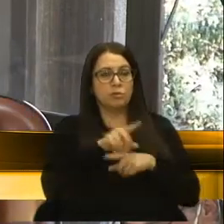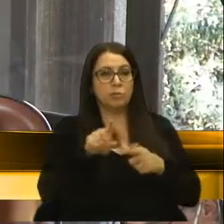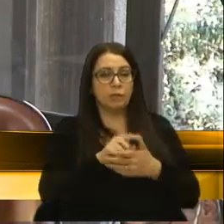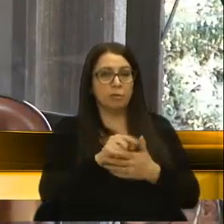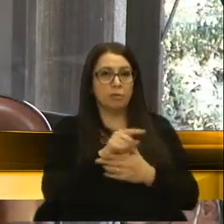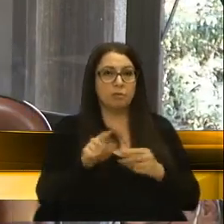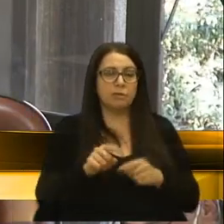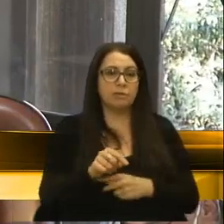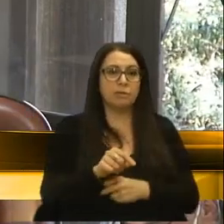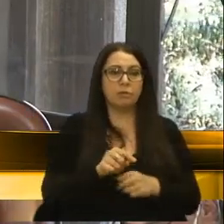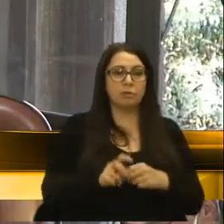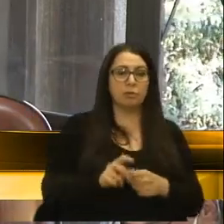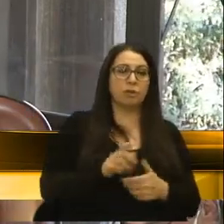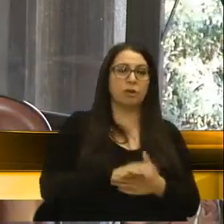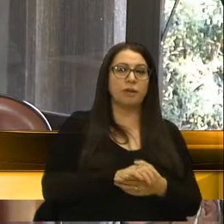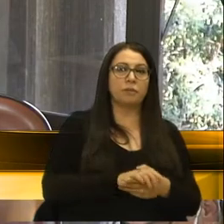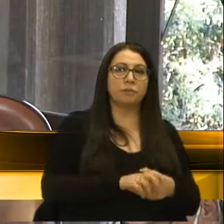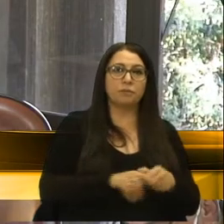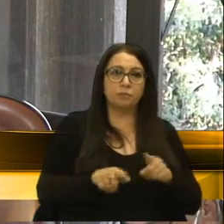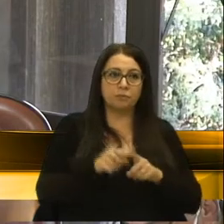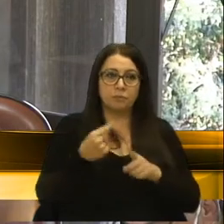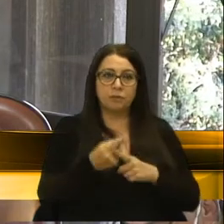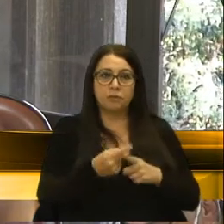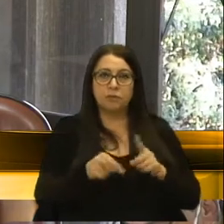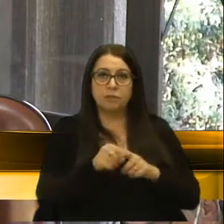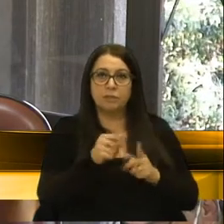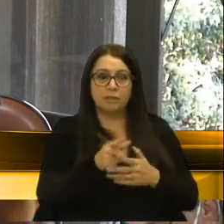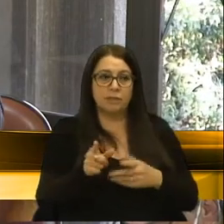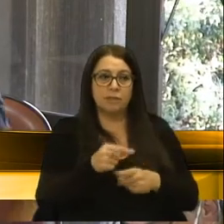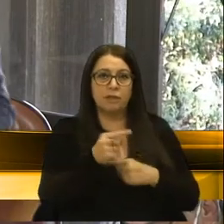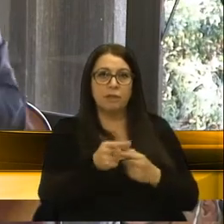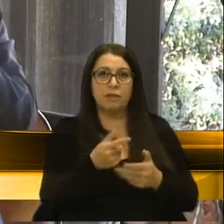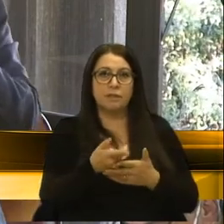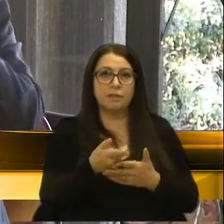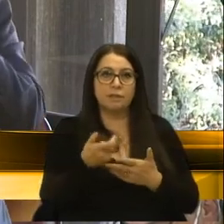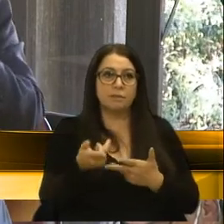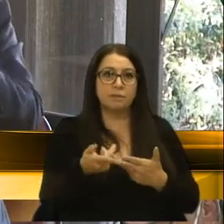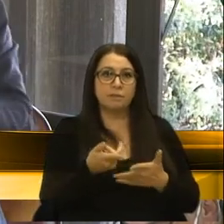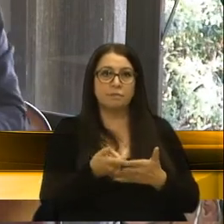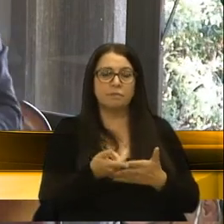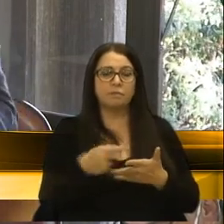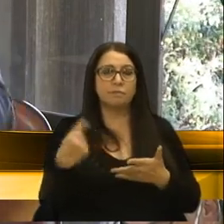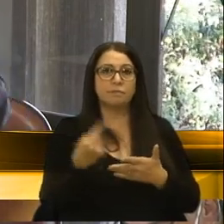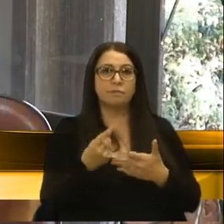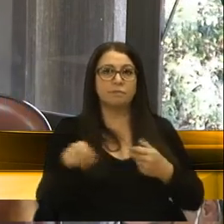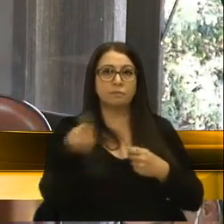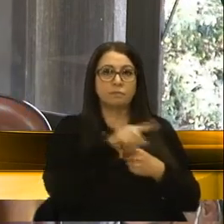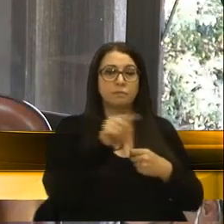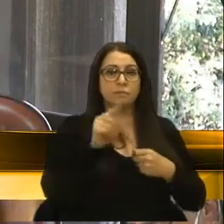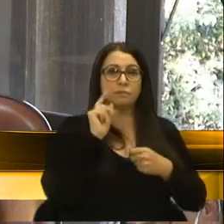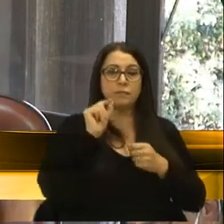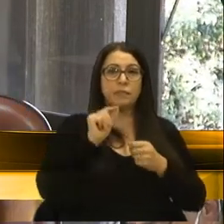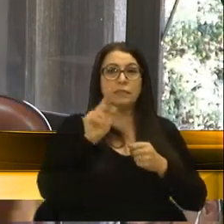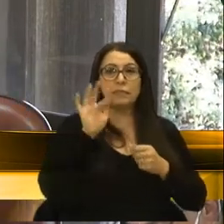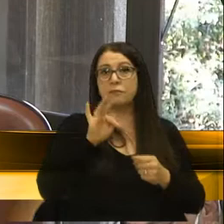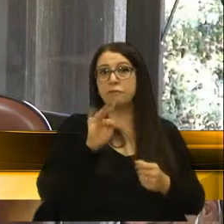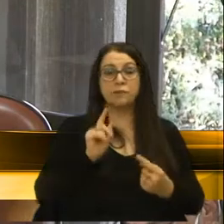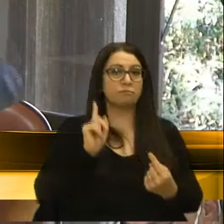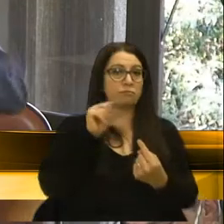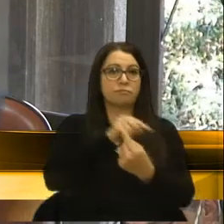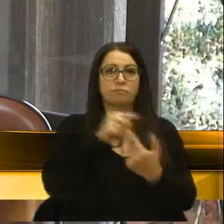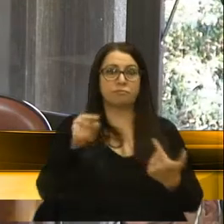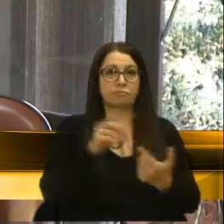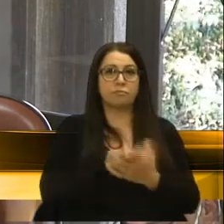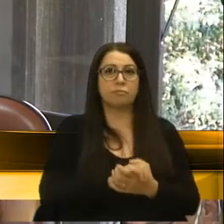mediante convênio, né, de preferência com entidades filantrópicas e sem fins lucrativos, que é a